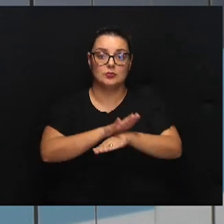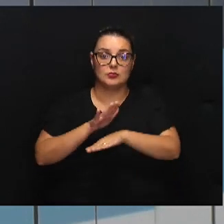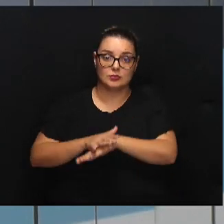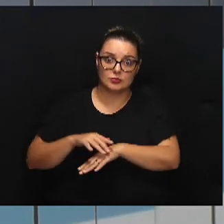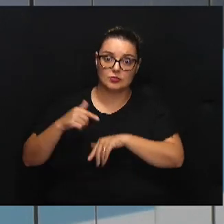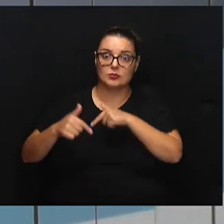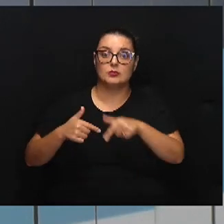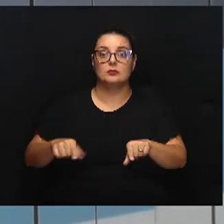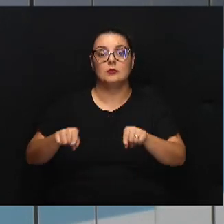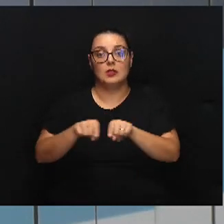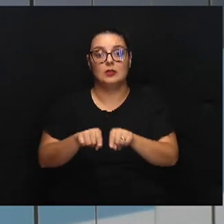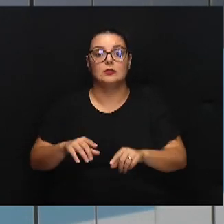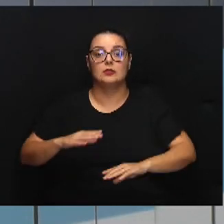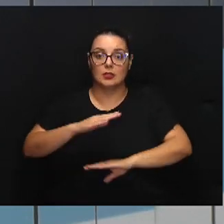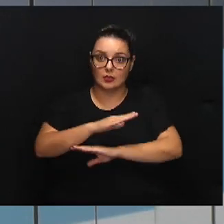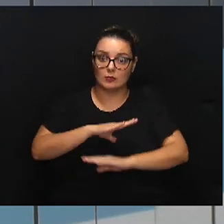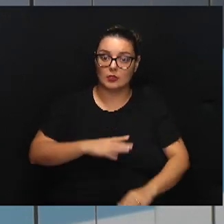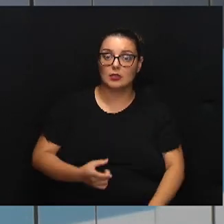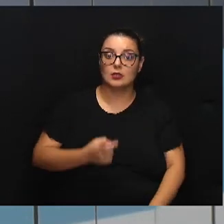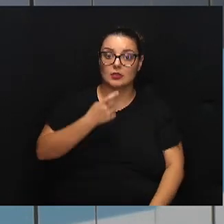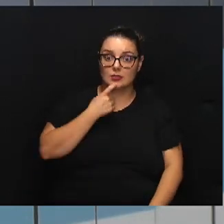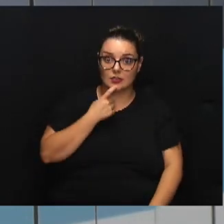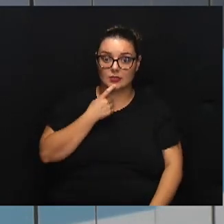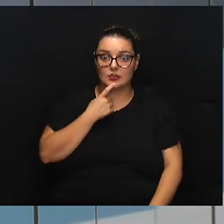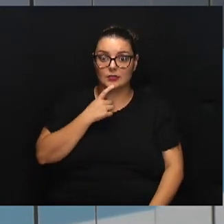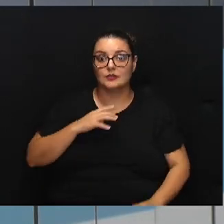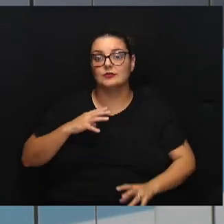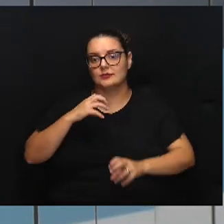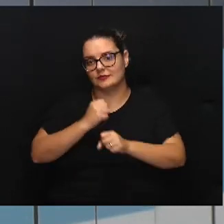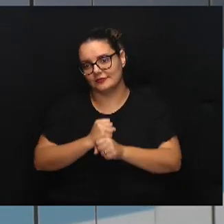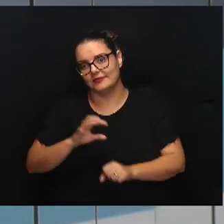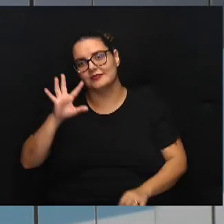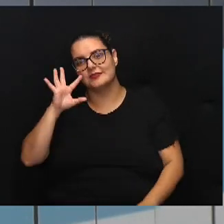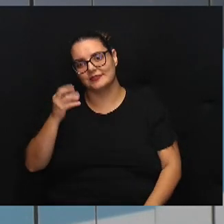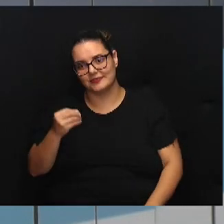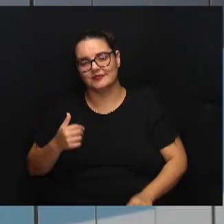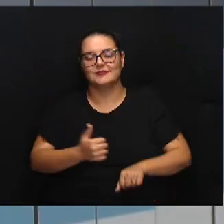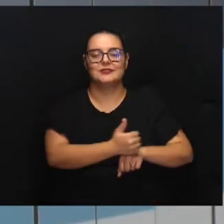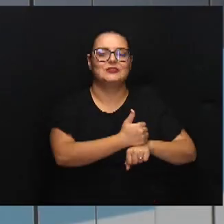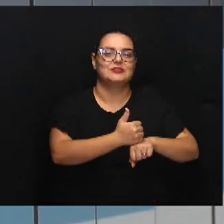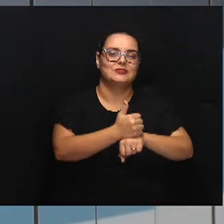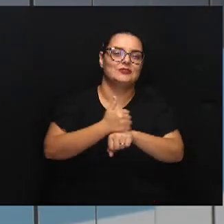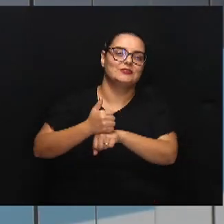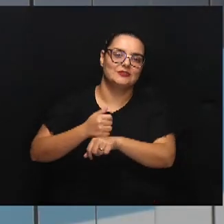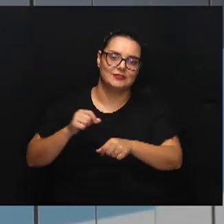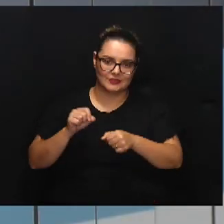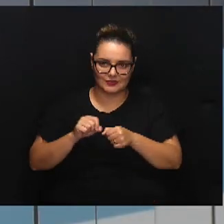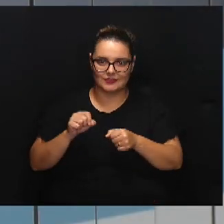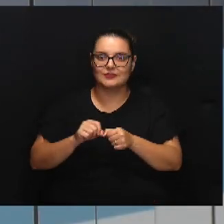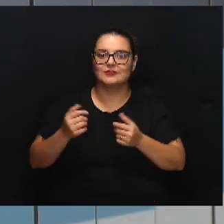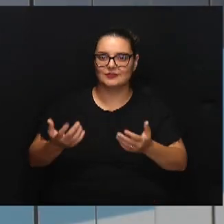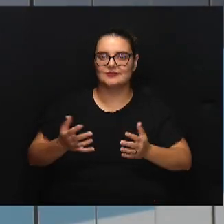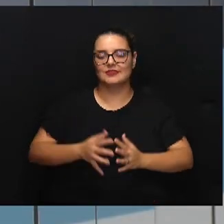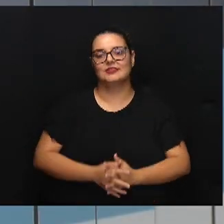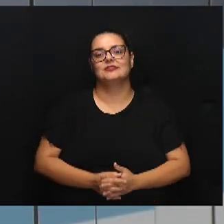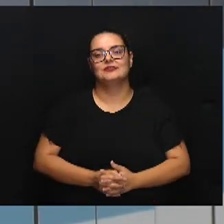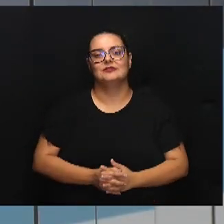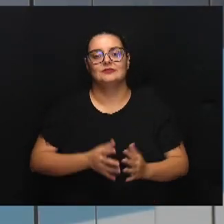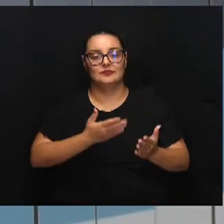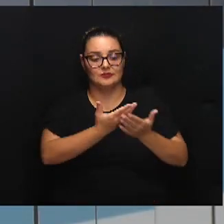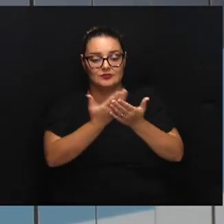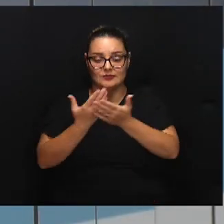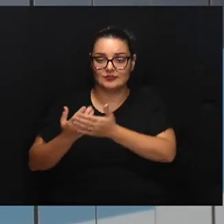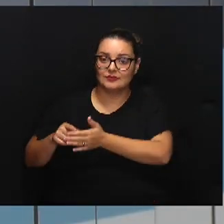trabalho também na Câmara Municipal de Campinas, e todo o conhecimento desses profissionais que fazem, que estudam,